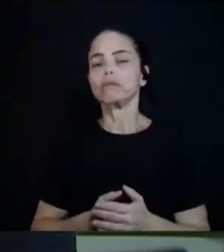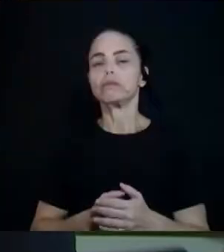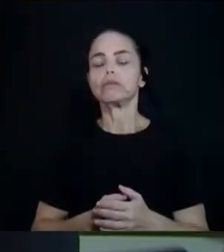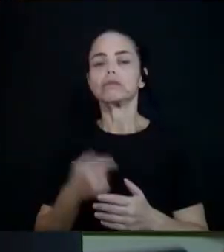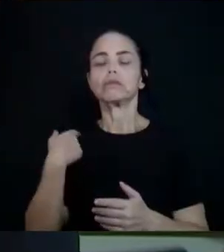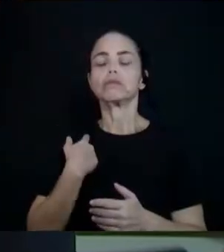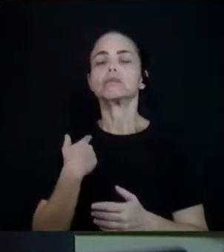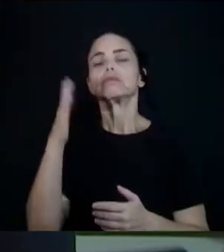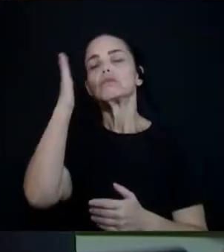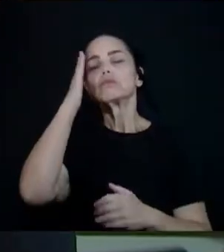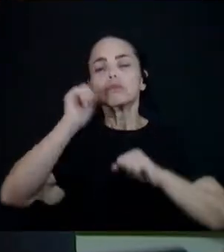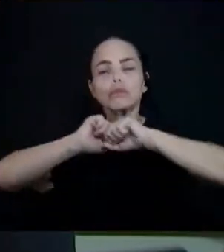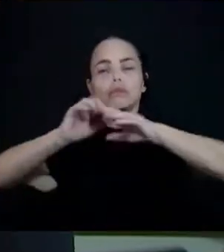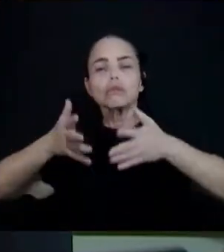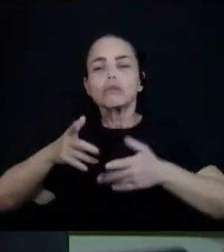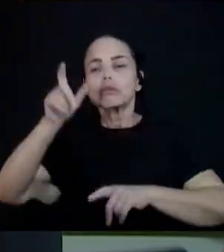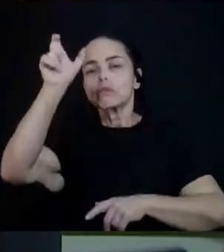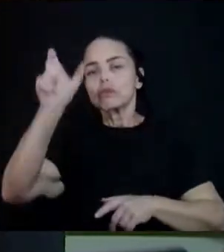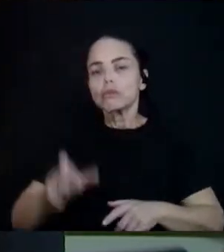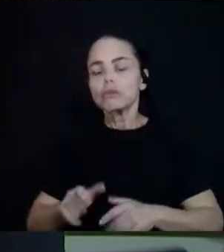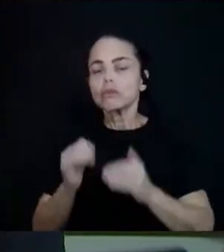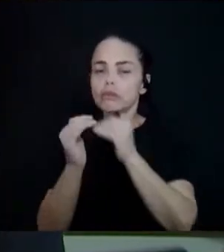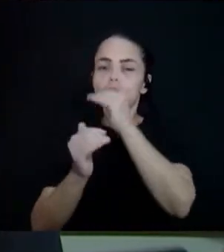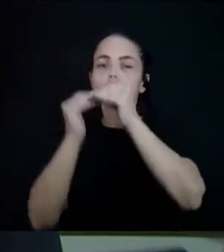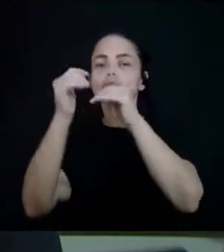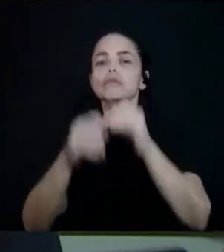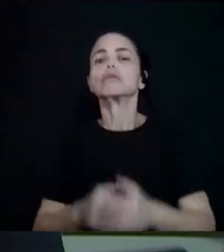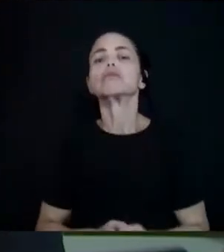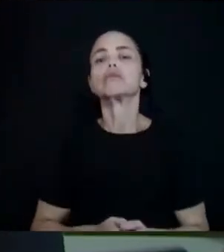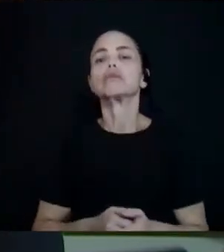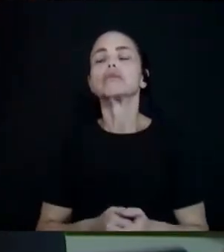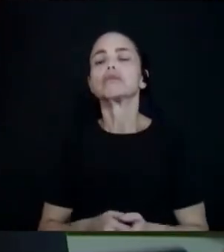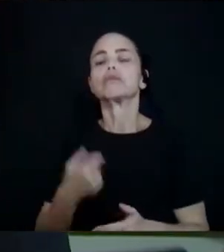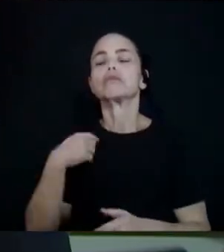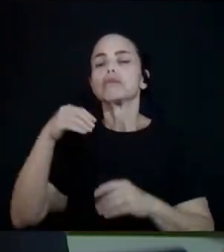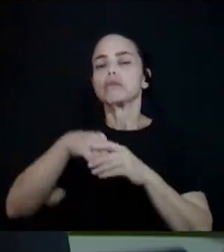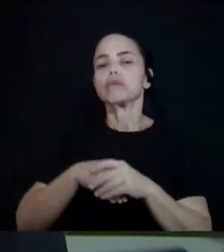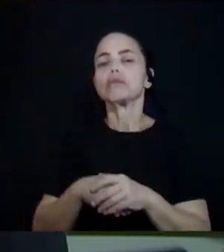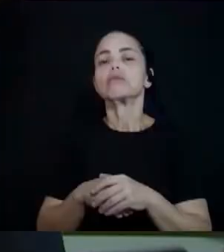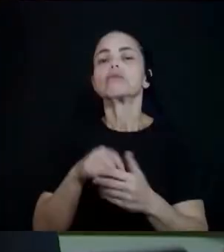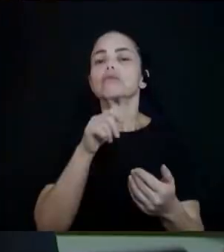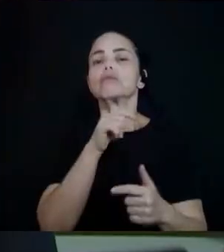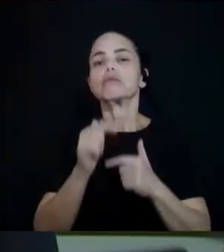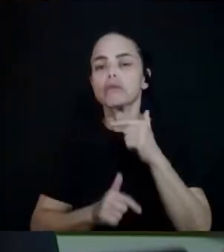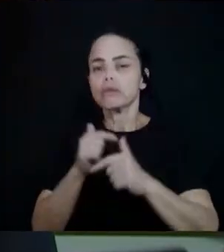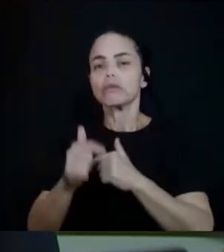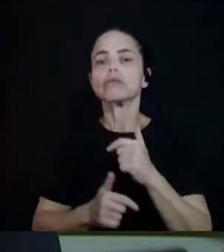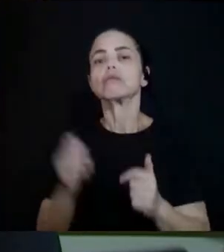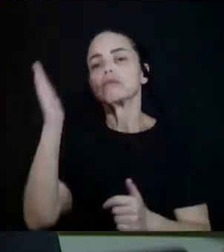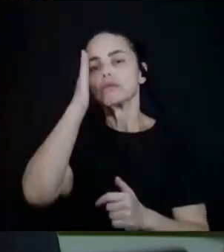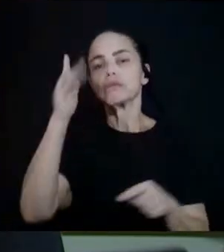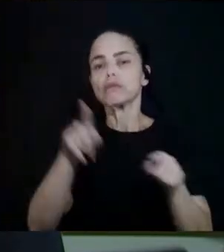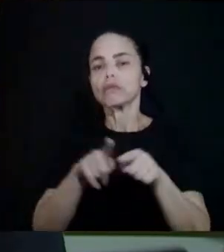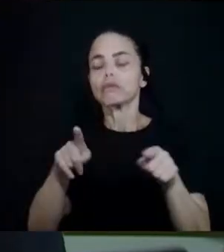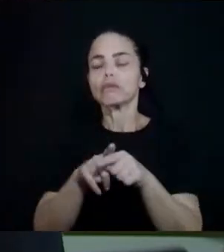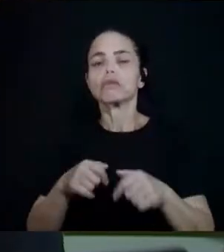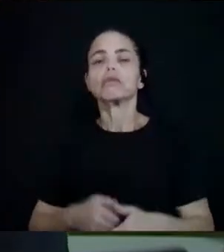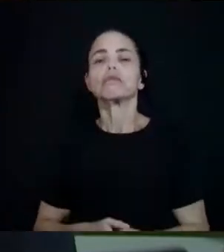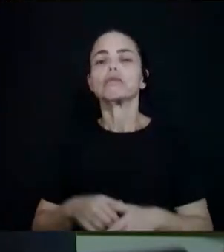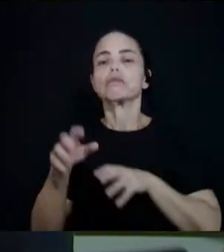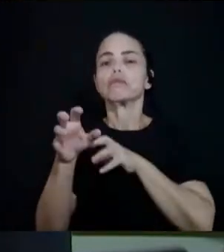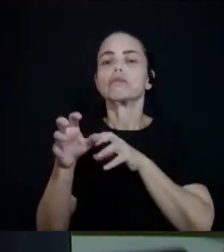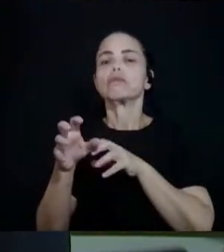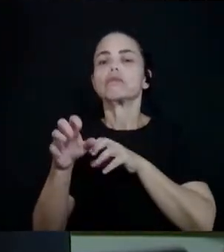entende eles como pessoas em desenvolvimento, eles estão com a gente dentro do mundo do trabalho, mas a gente entende que também é o nosso papel formar eles enquanto